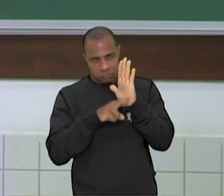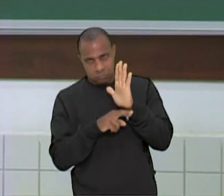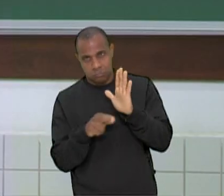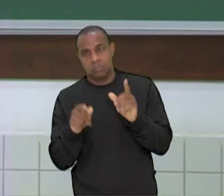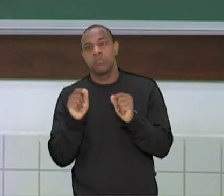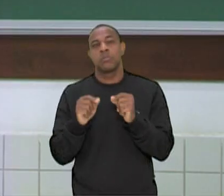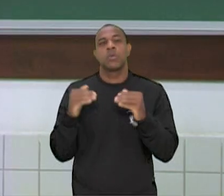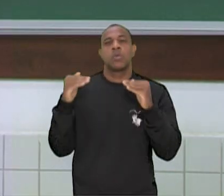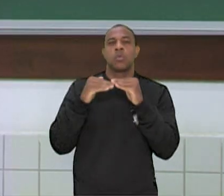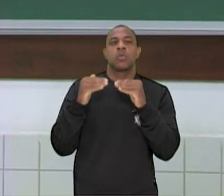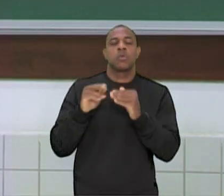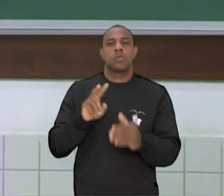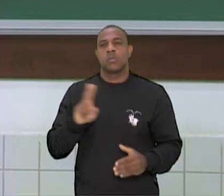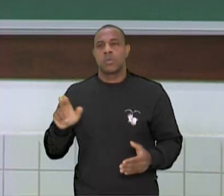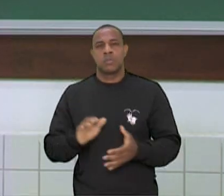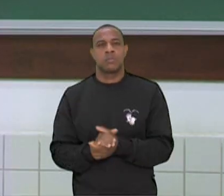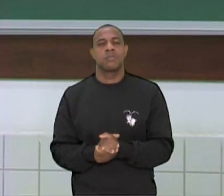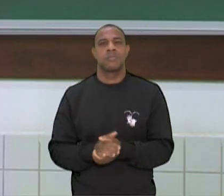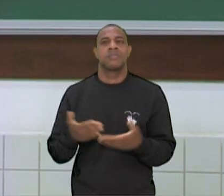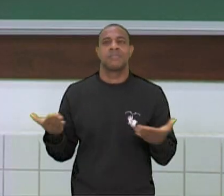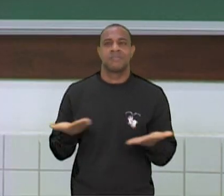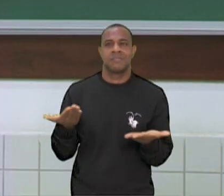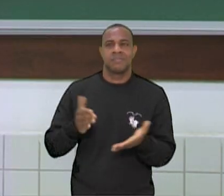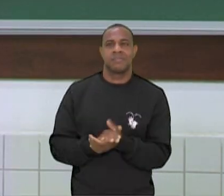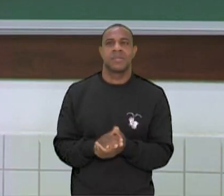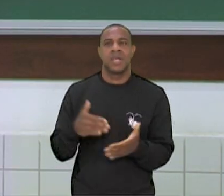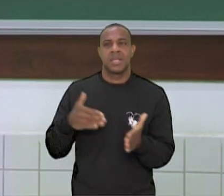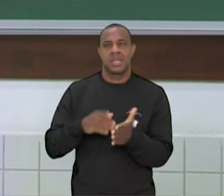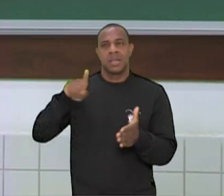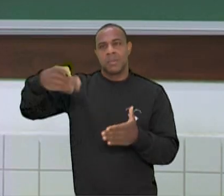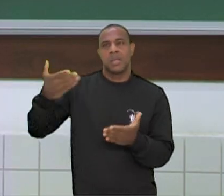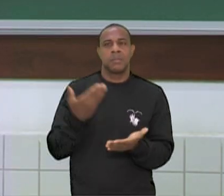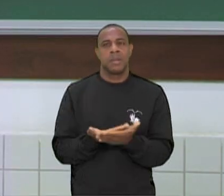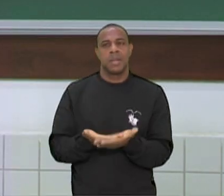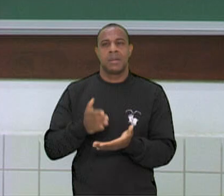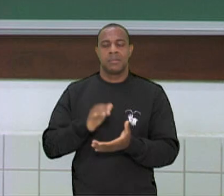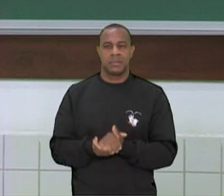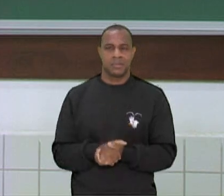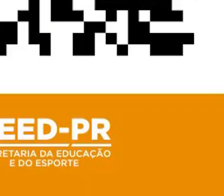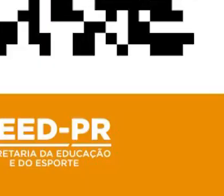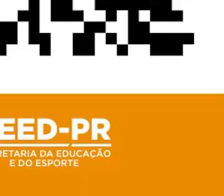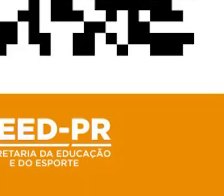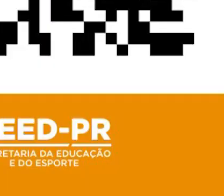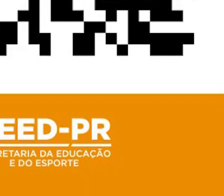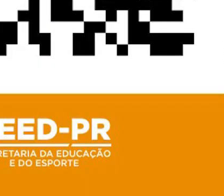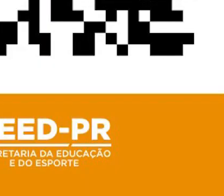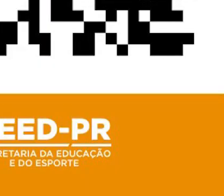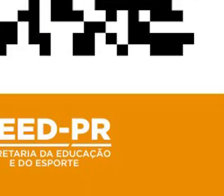concordância nominal. Eu vou ficando por aqui, um beijo grande no coração. Tchau!